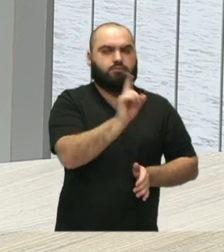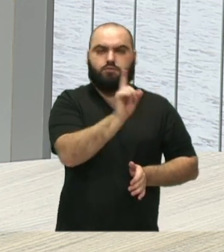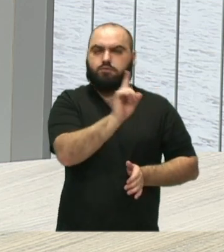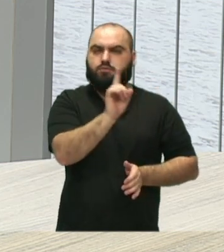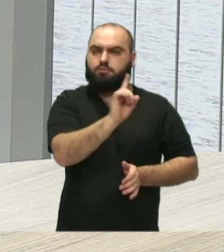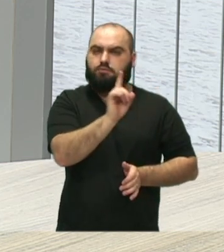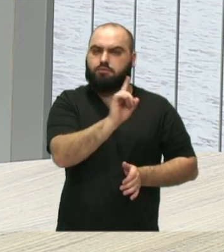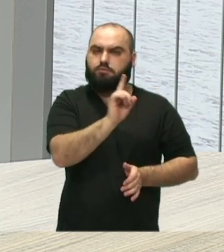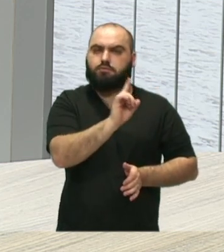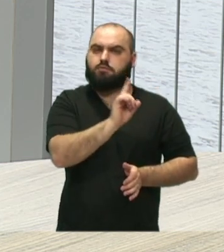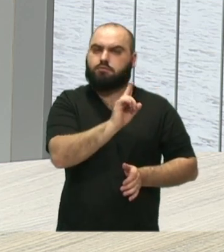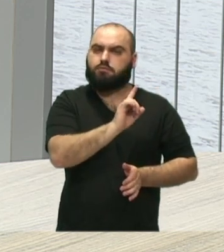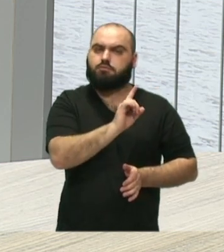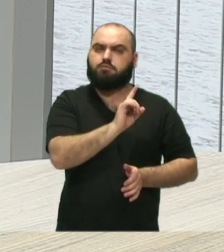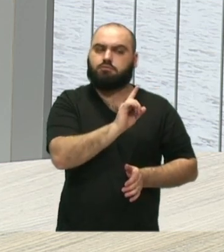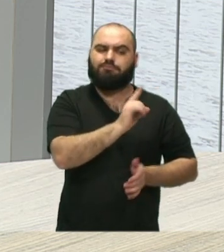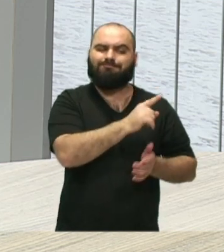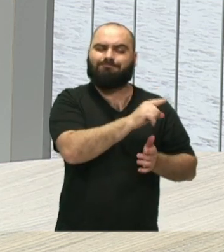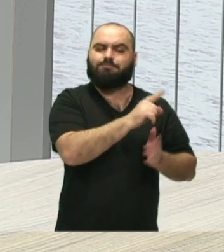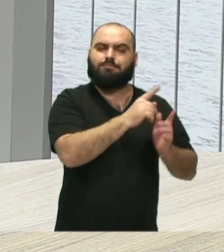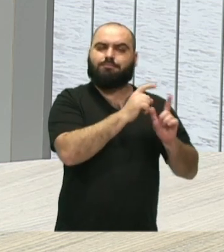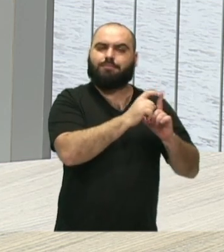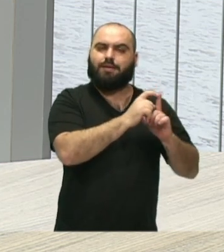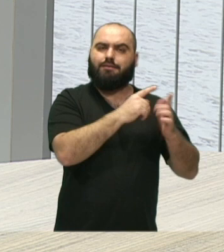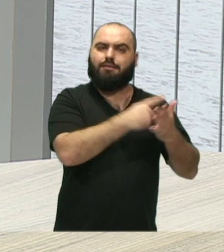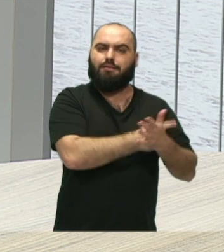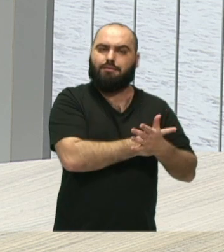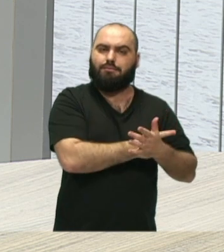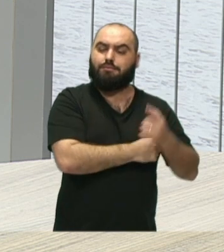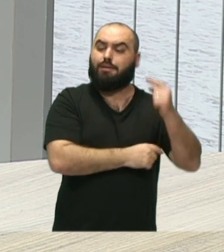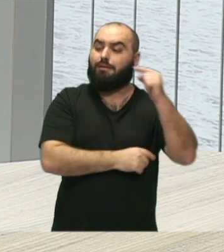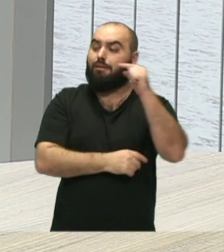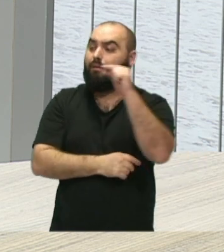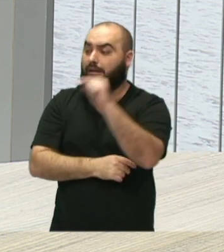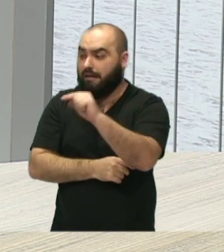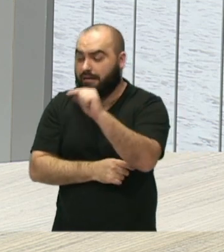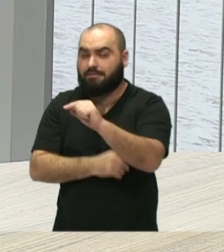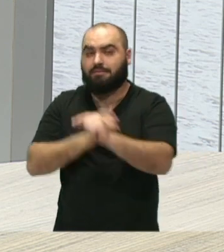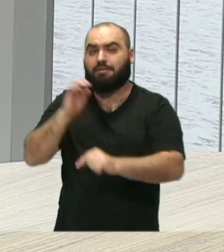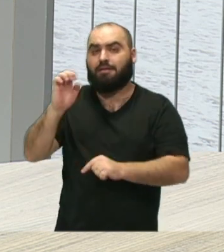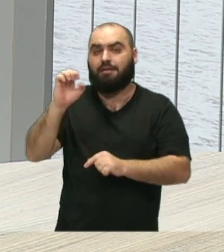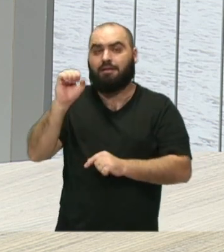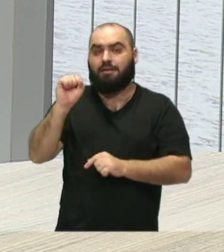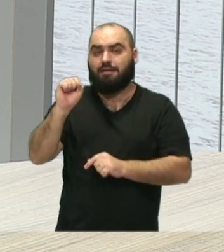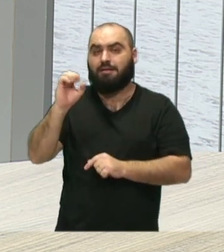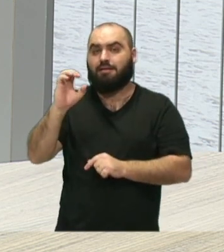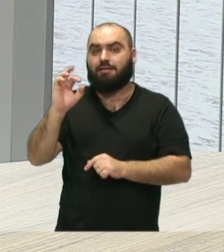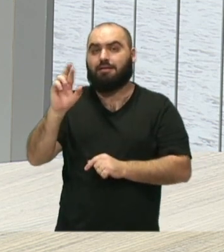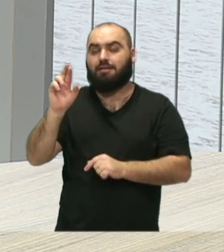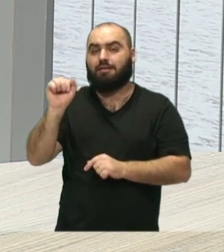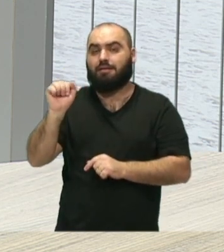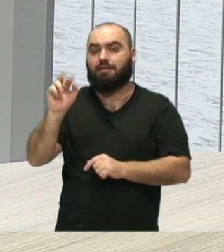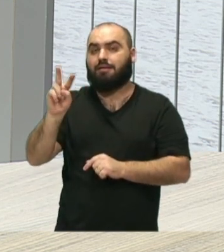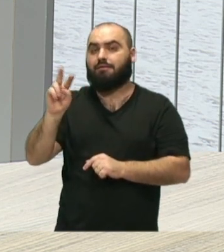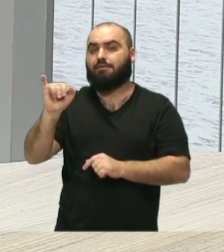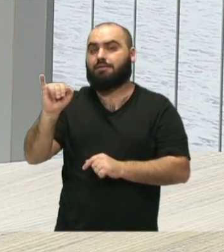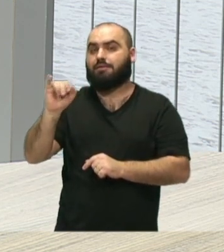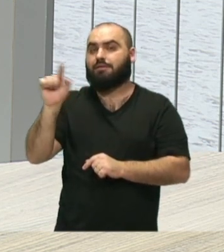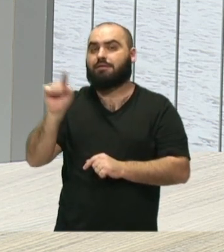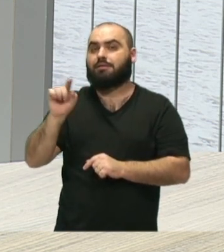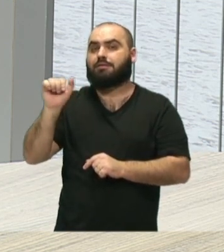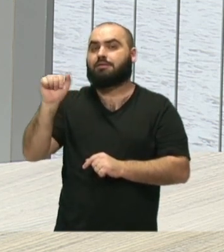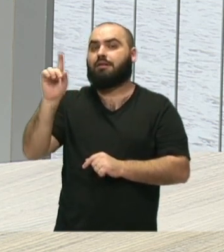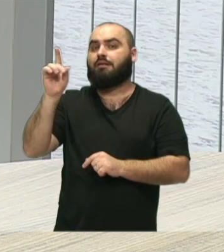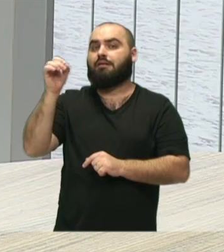nós estávamos. Não era nada do que somos. O fato de estarmos escravizados foi um período na história do povo negro.